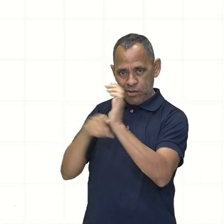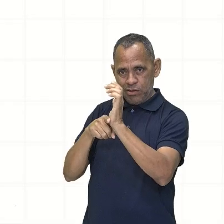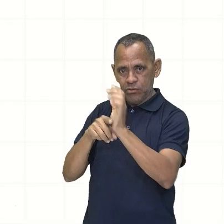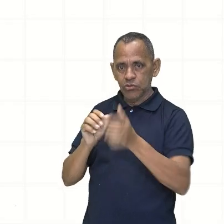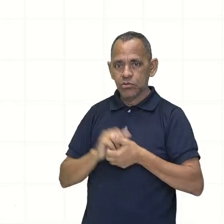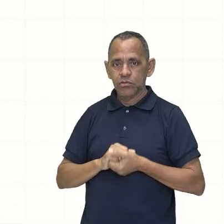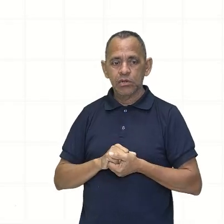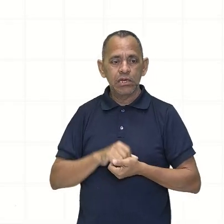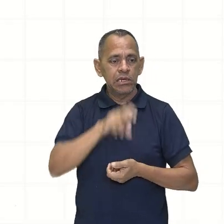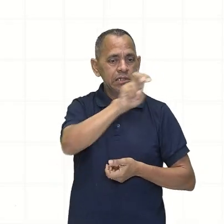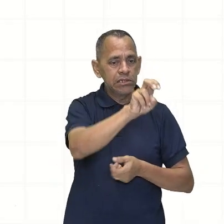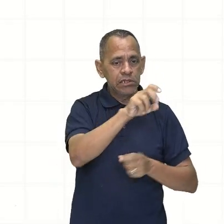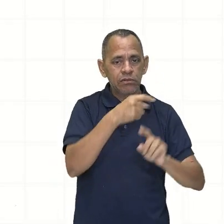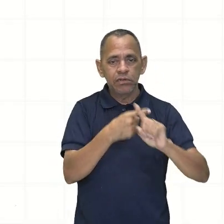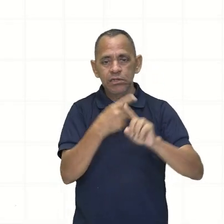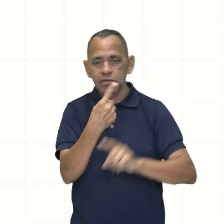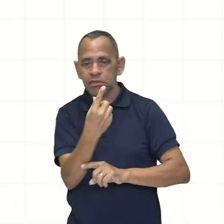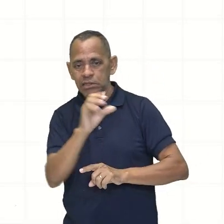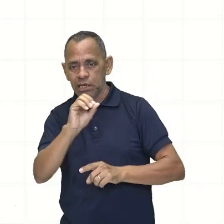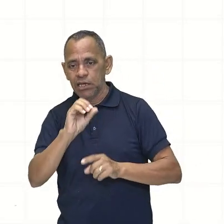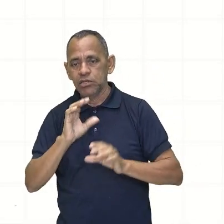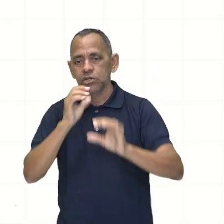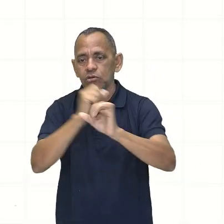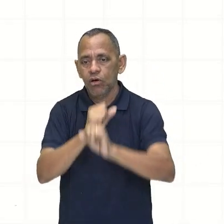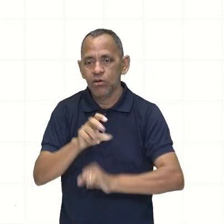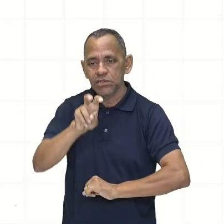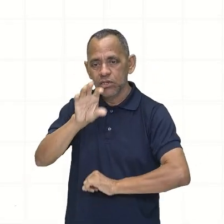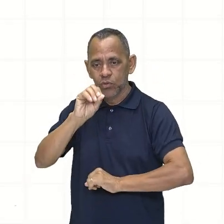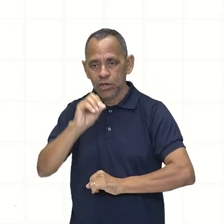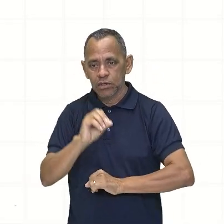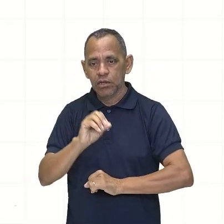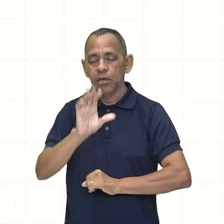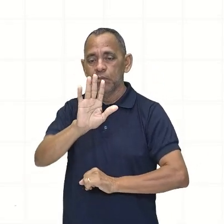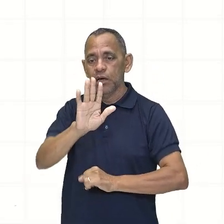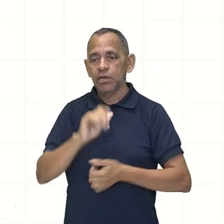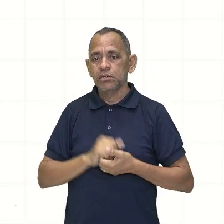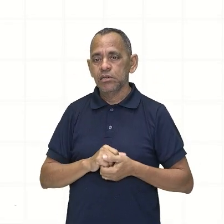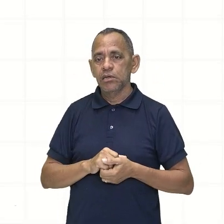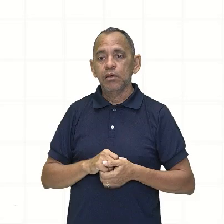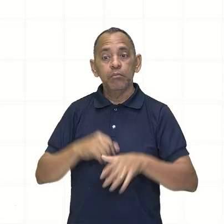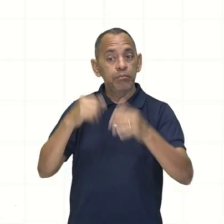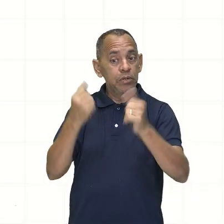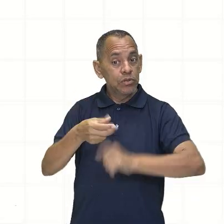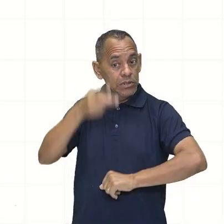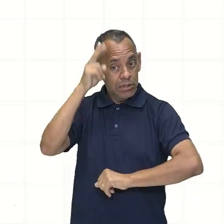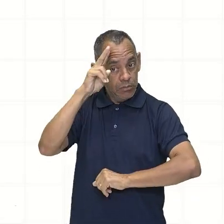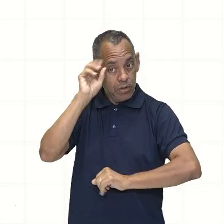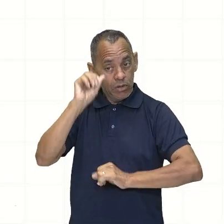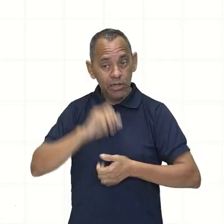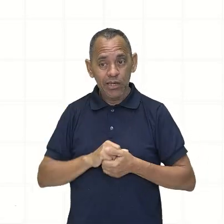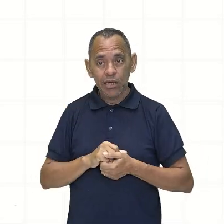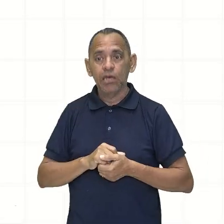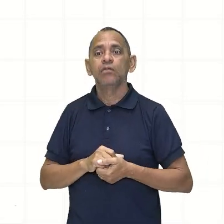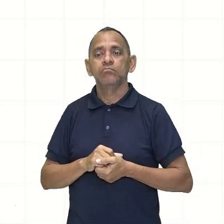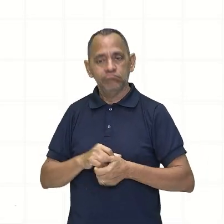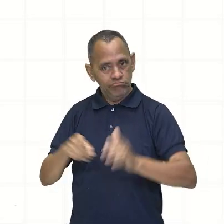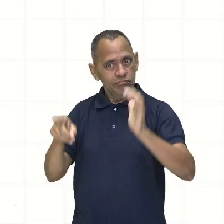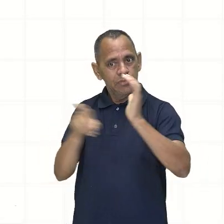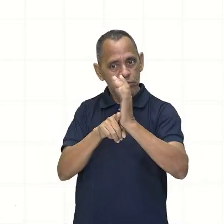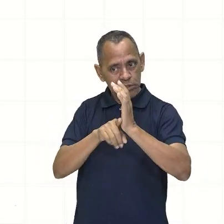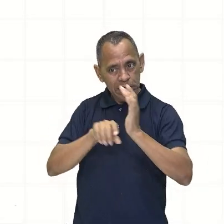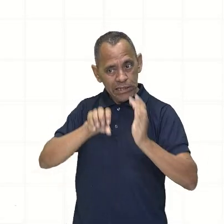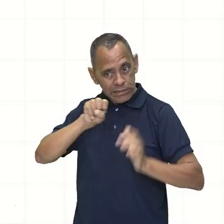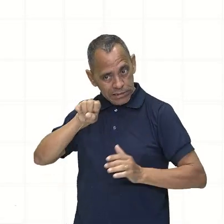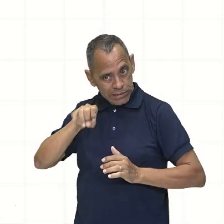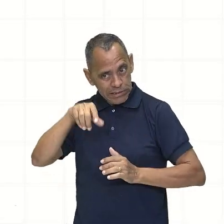era 5 vezes 10, vai dar 50. Só não posso esquecer de colocar o meu sinal de